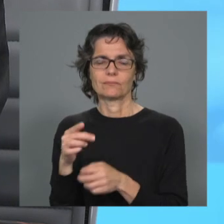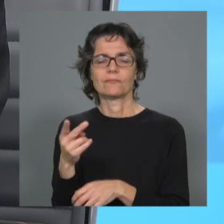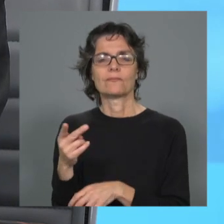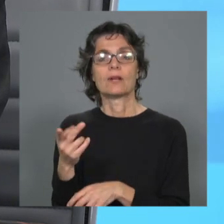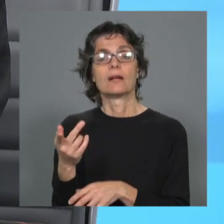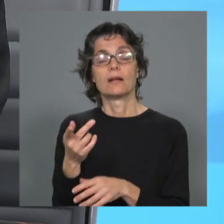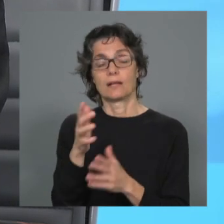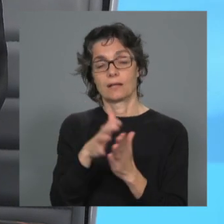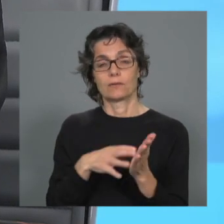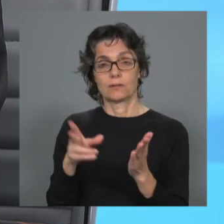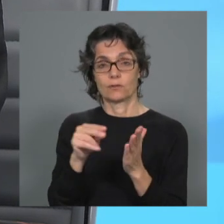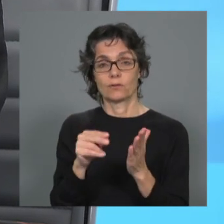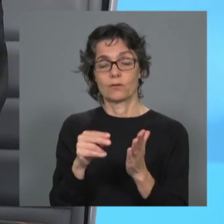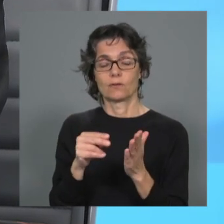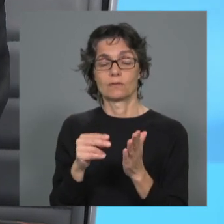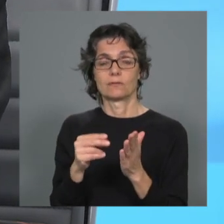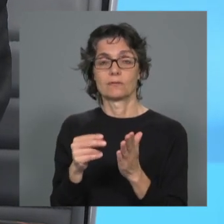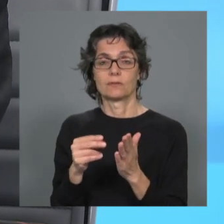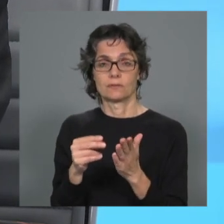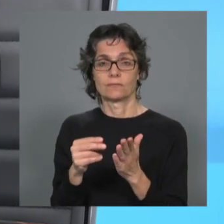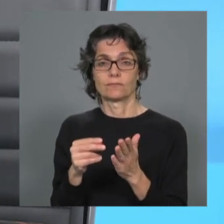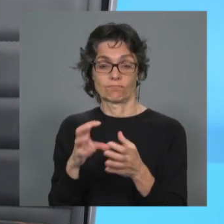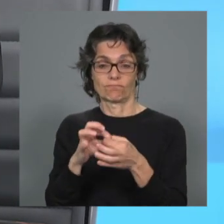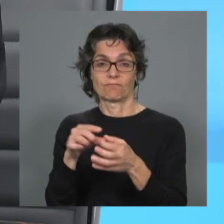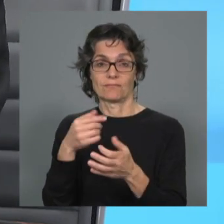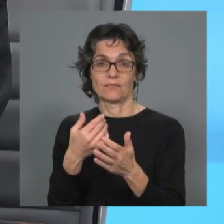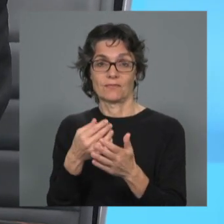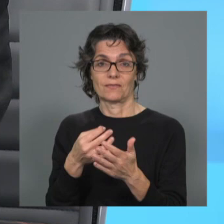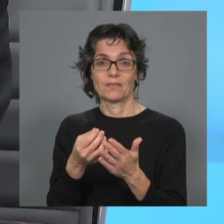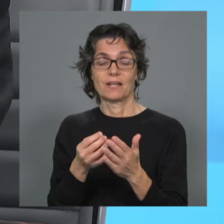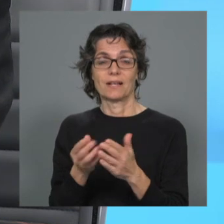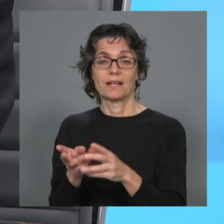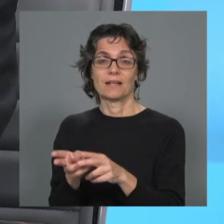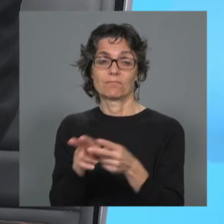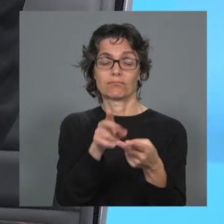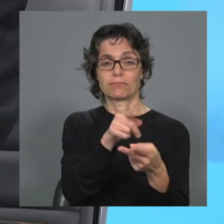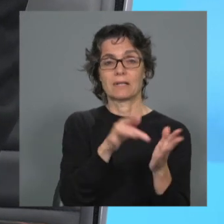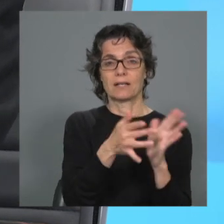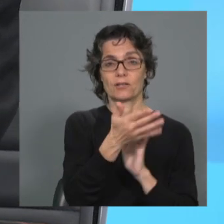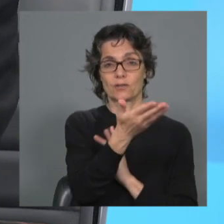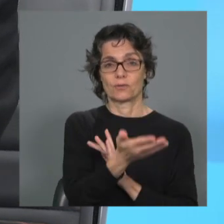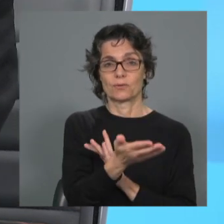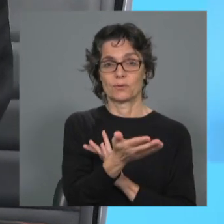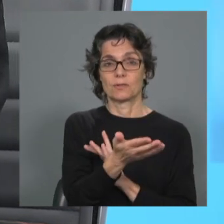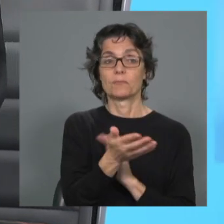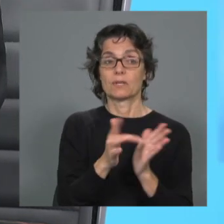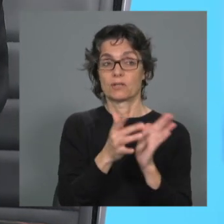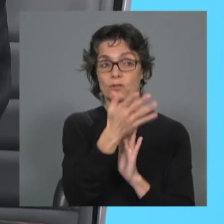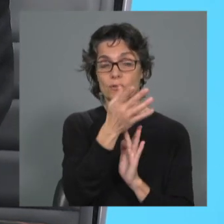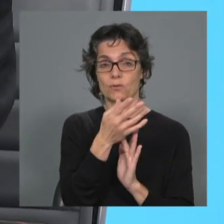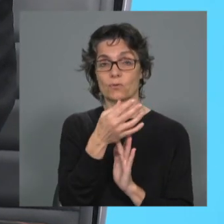duas dimensões, aplicando-as a Jesus. Enquanto ele é palavra,